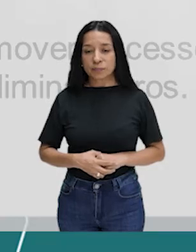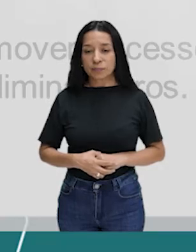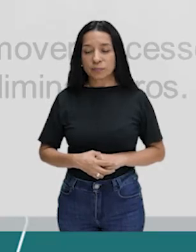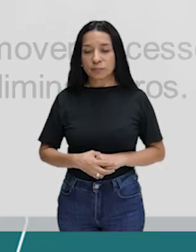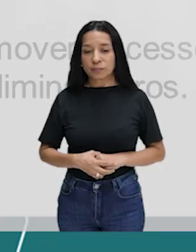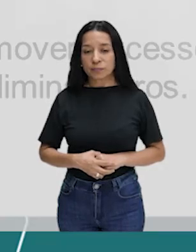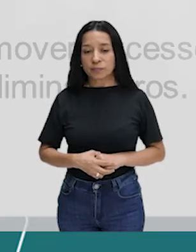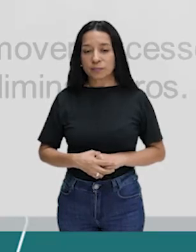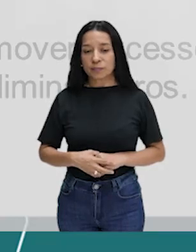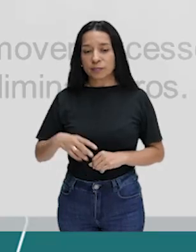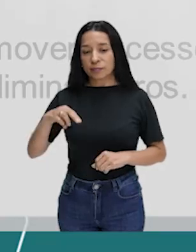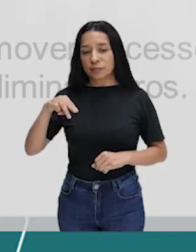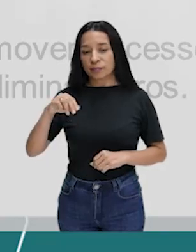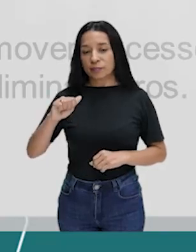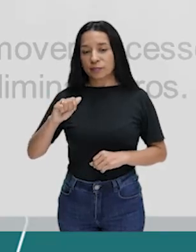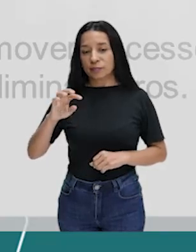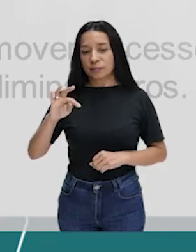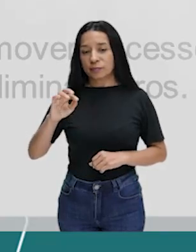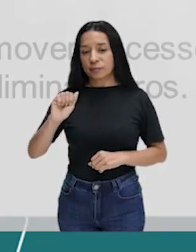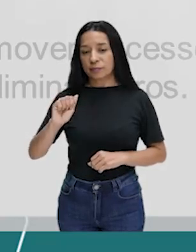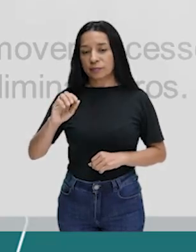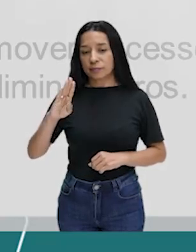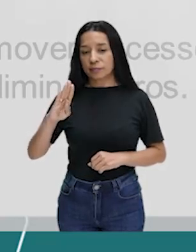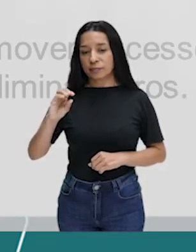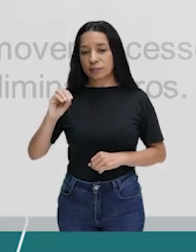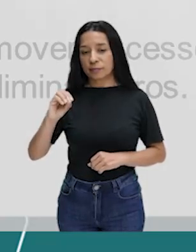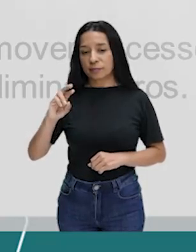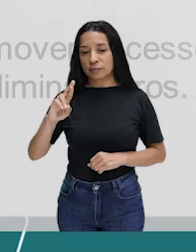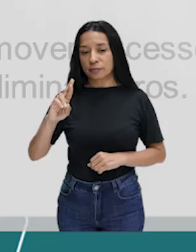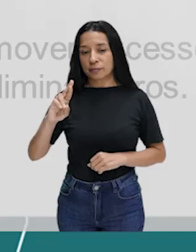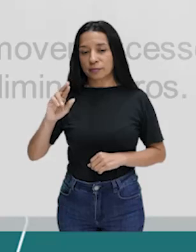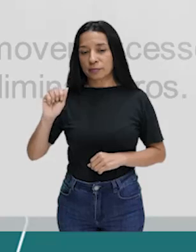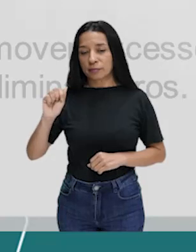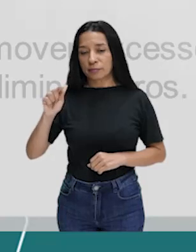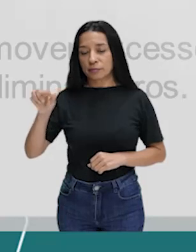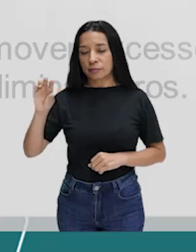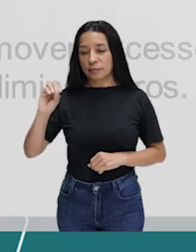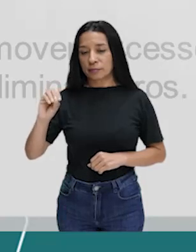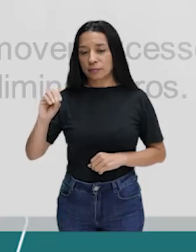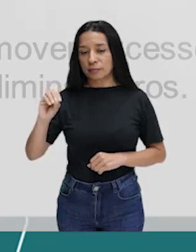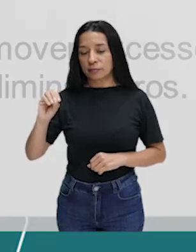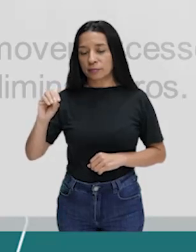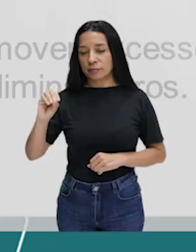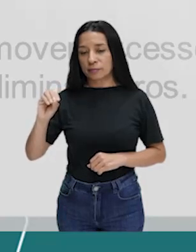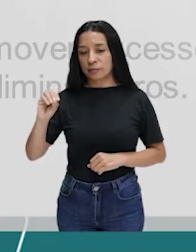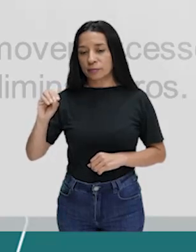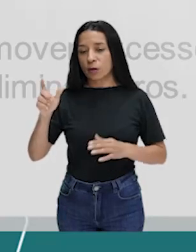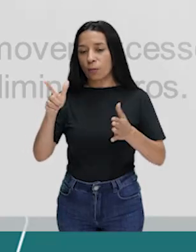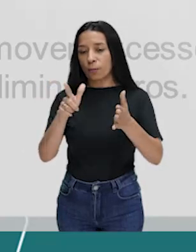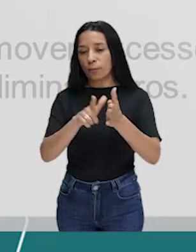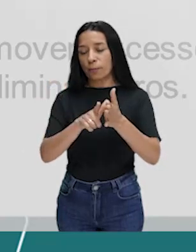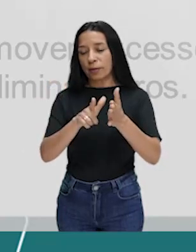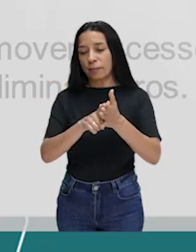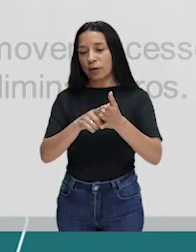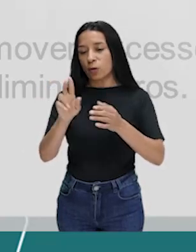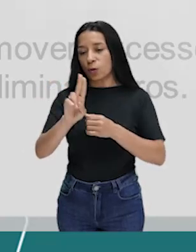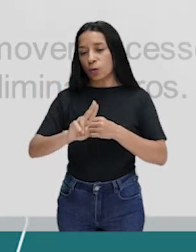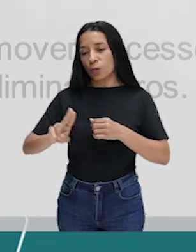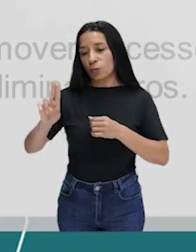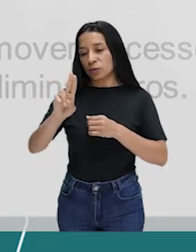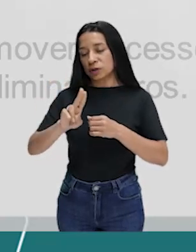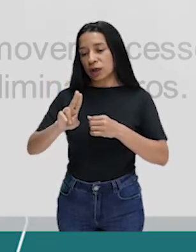Bom, mata-borrão era um papel absorvente usado para remover excessos